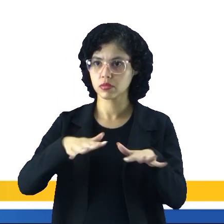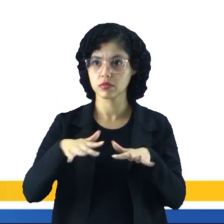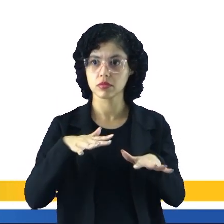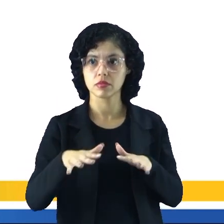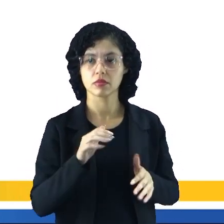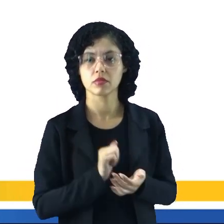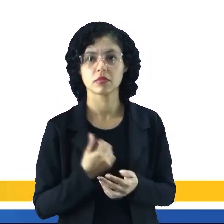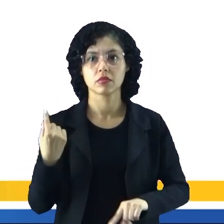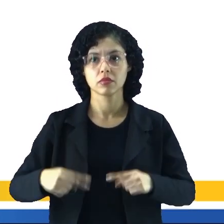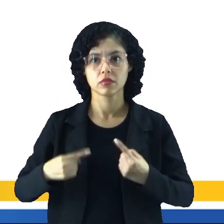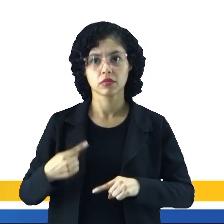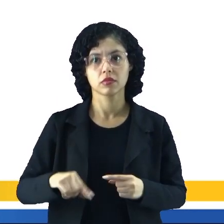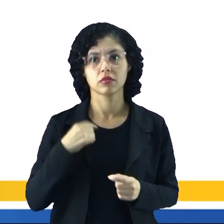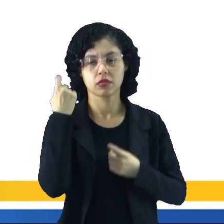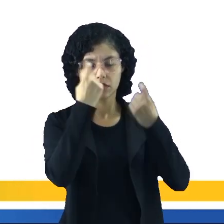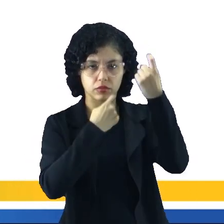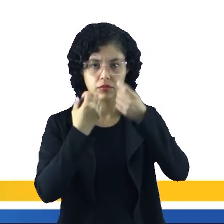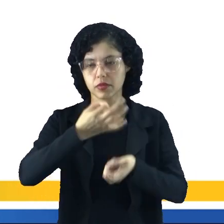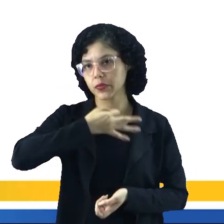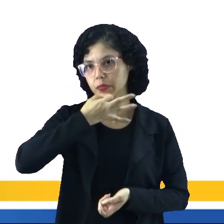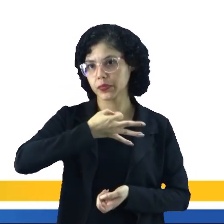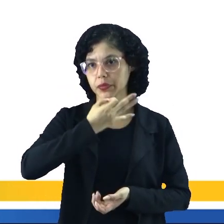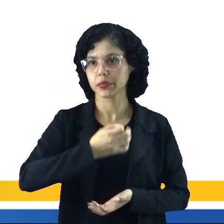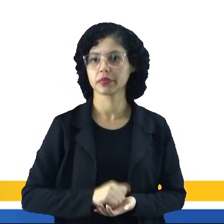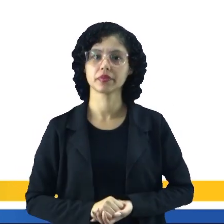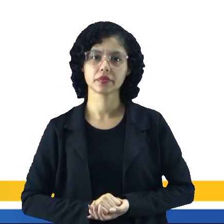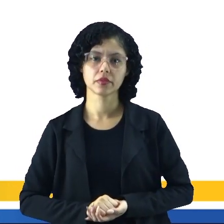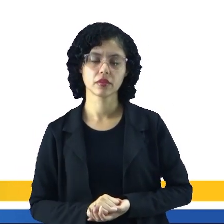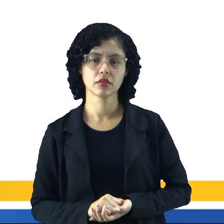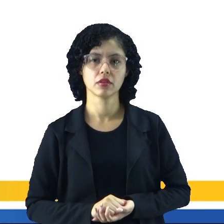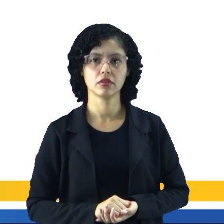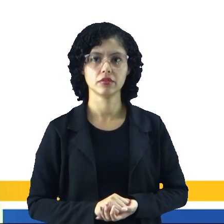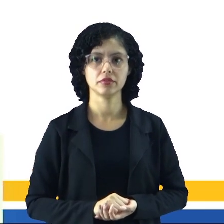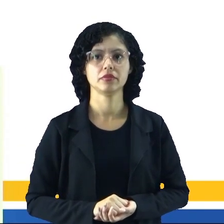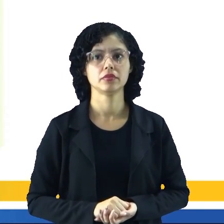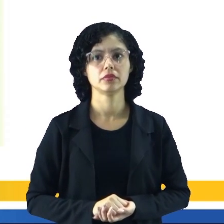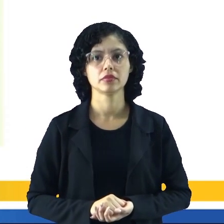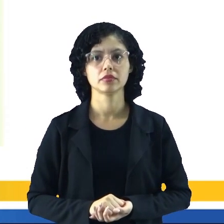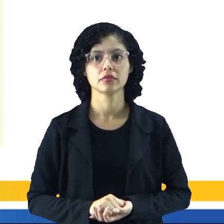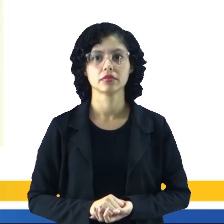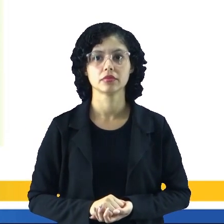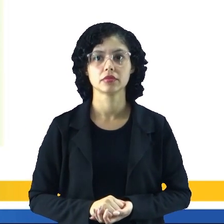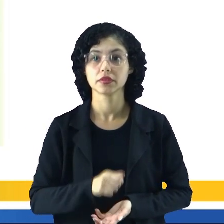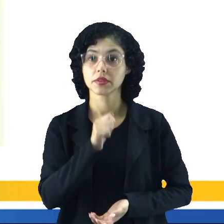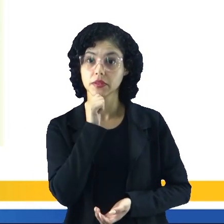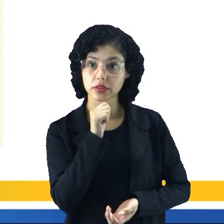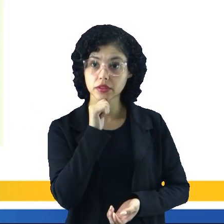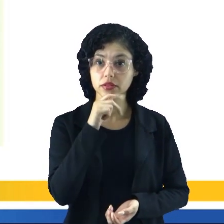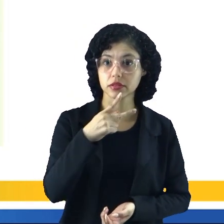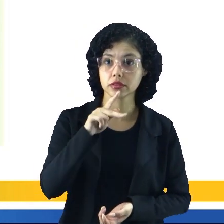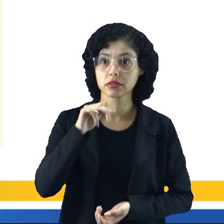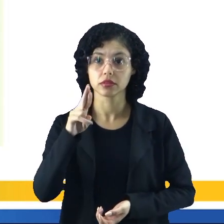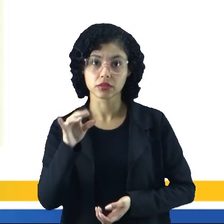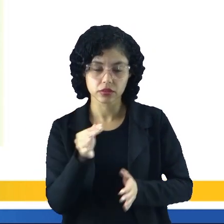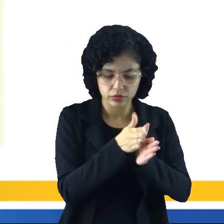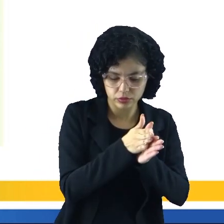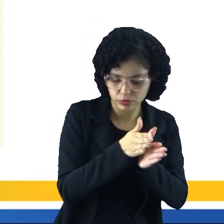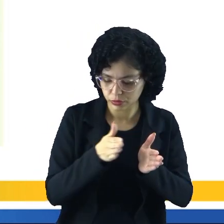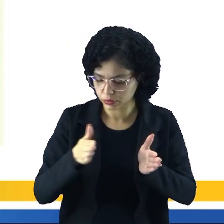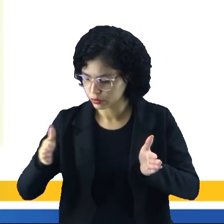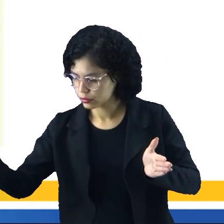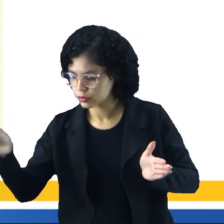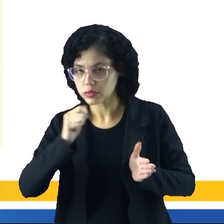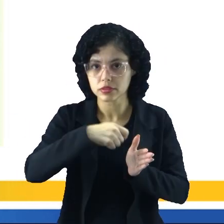movimentações políticas e expressando opiniões Então vamos lá além do papiro